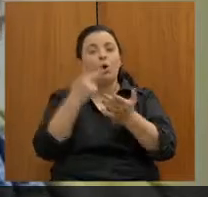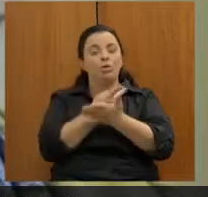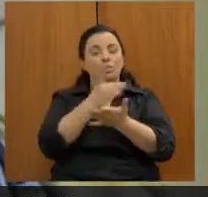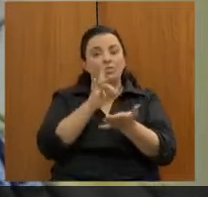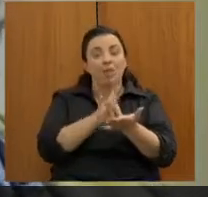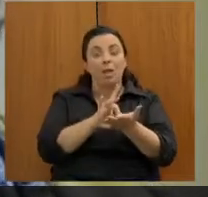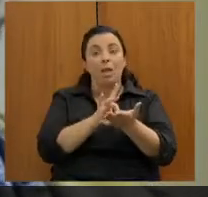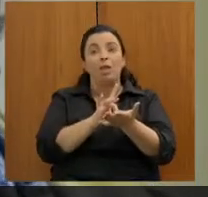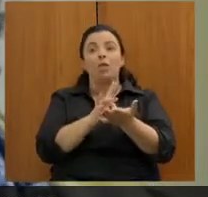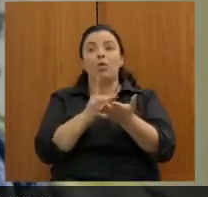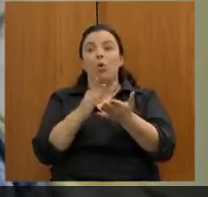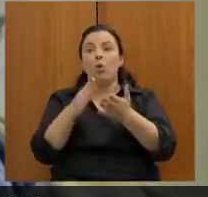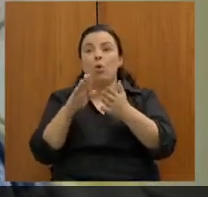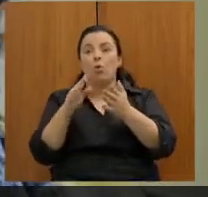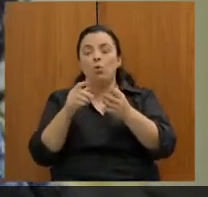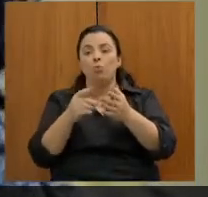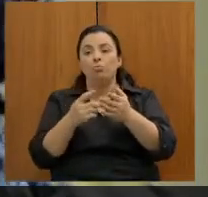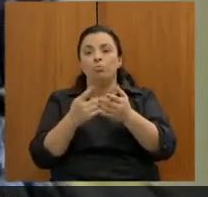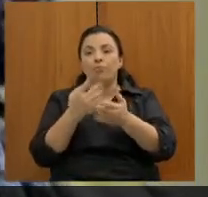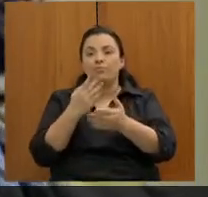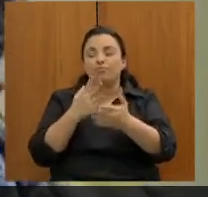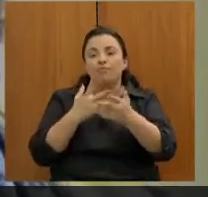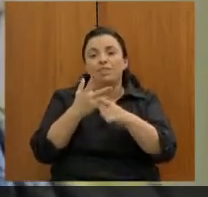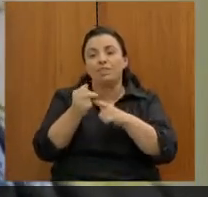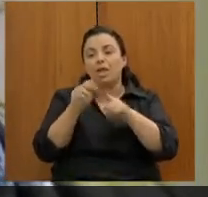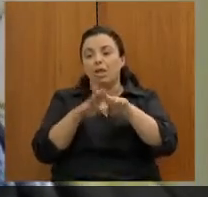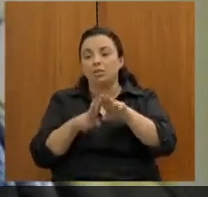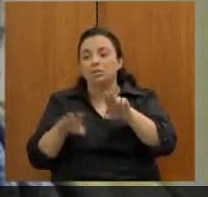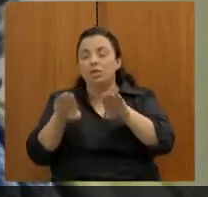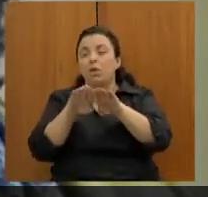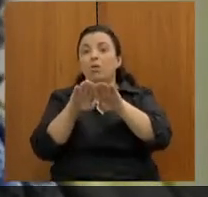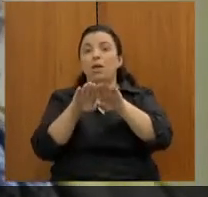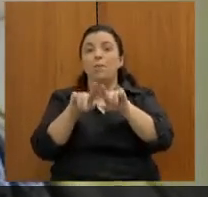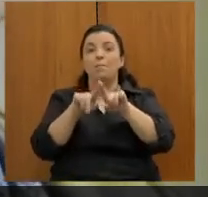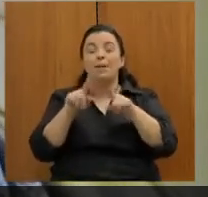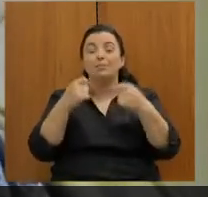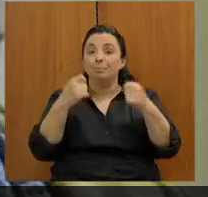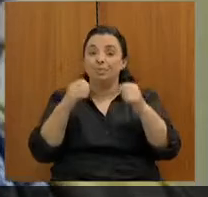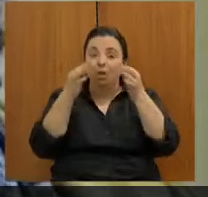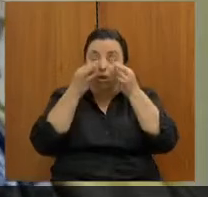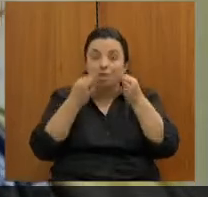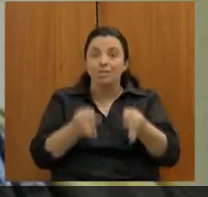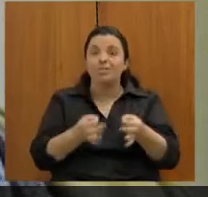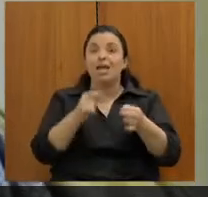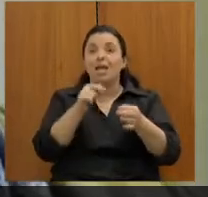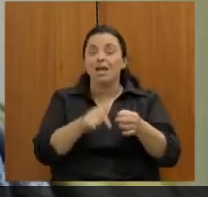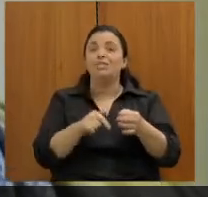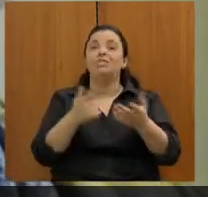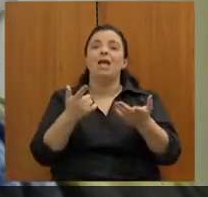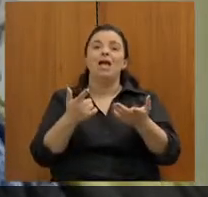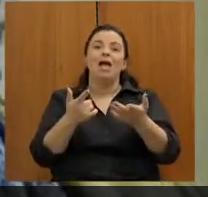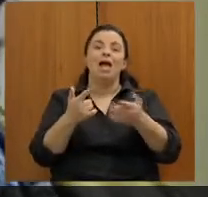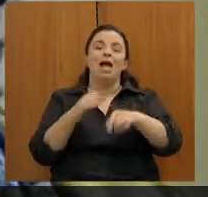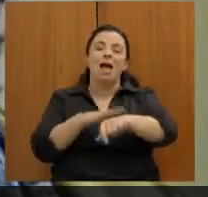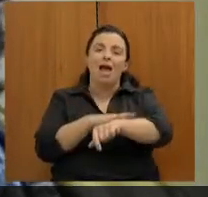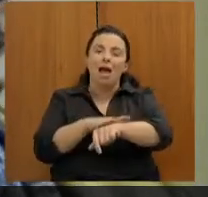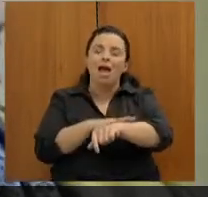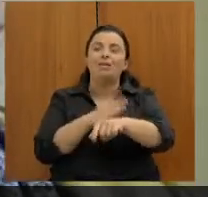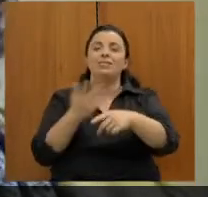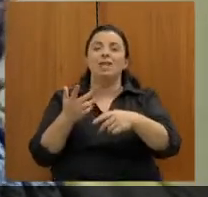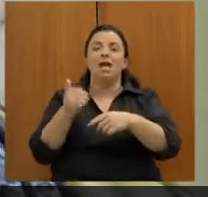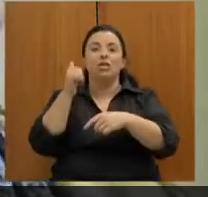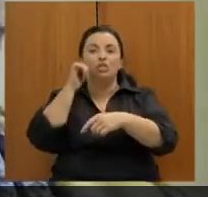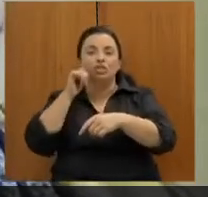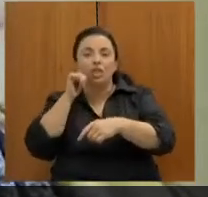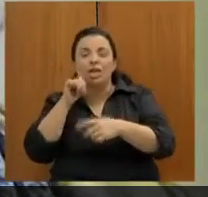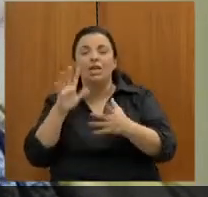sem fazer se for tão estruturais de raça de gênero de classe né